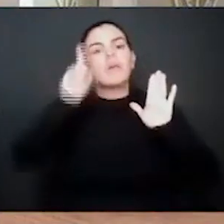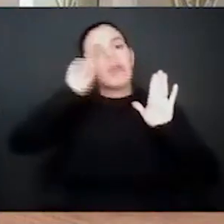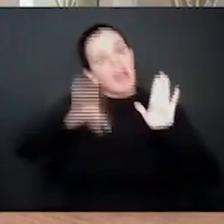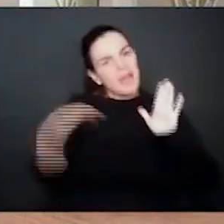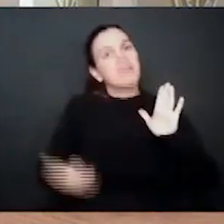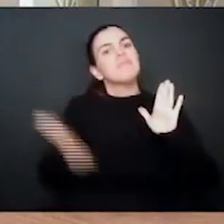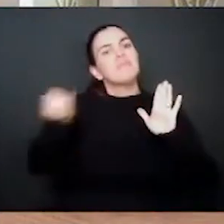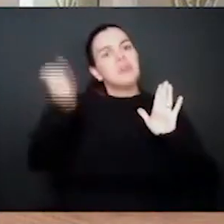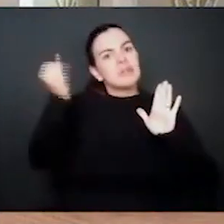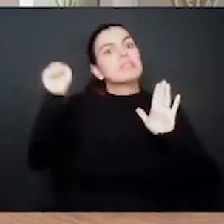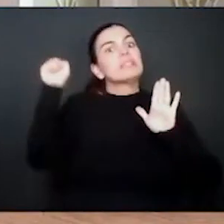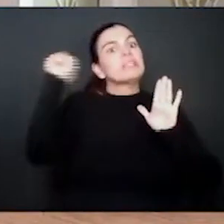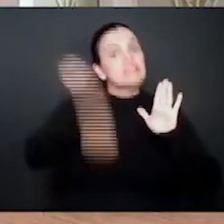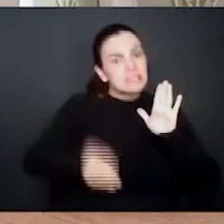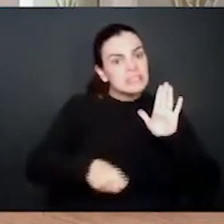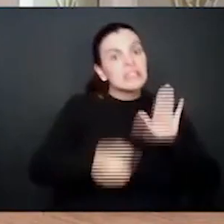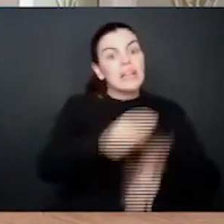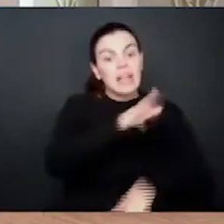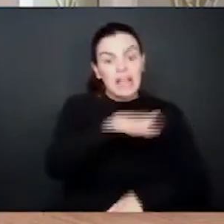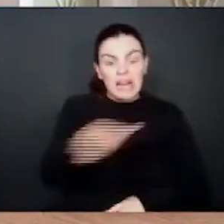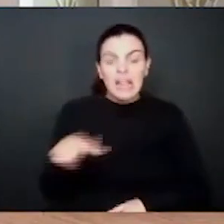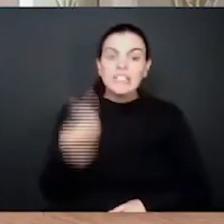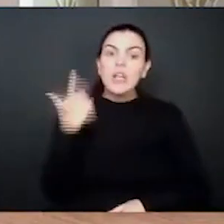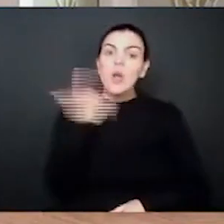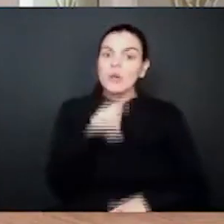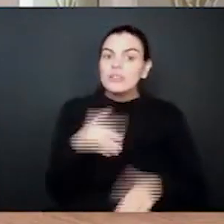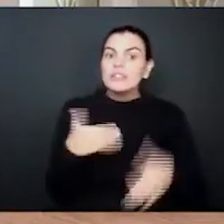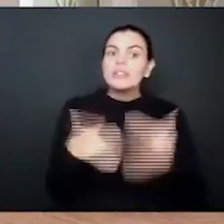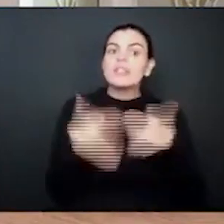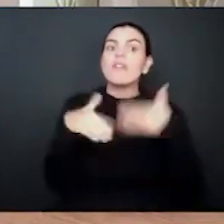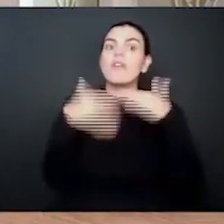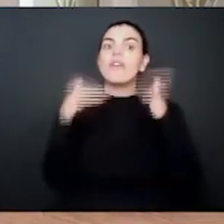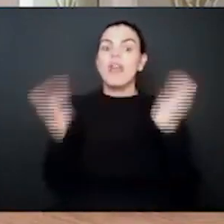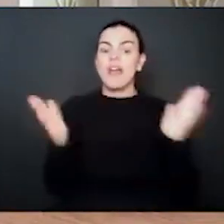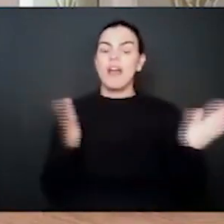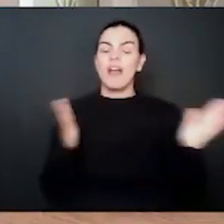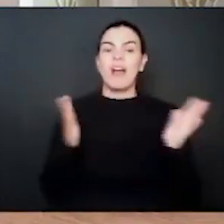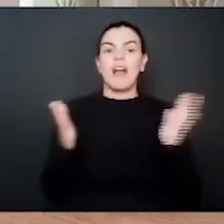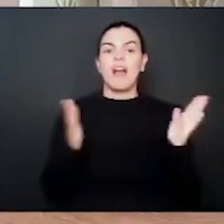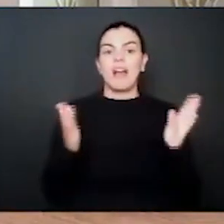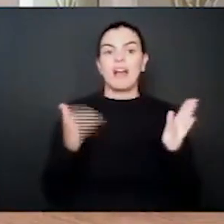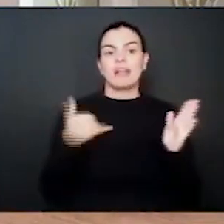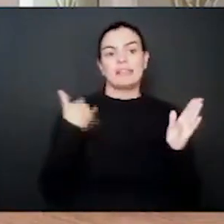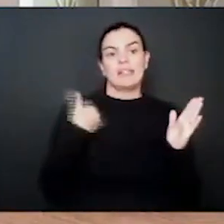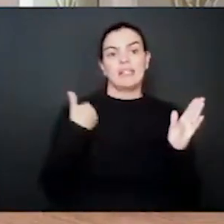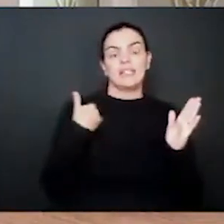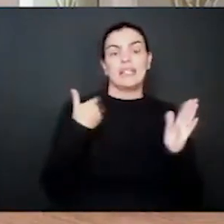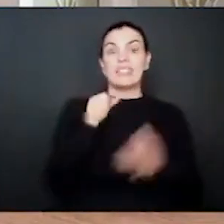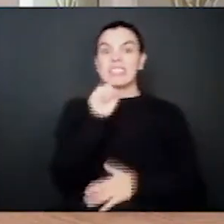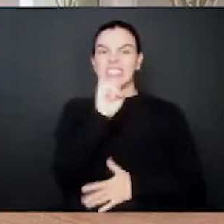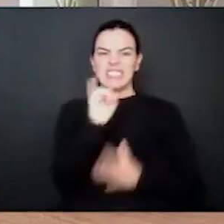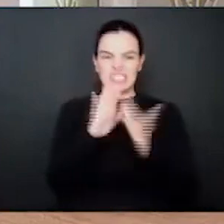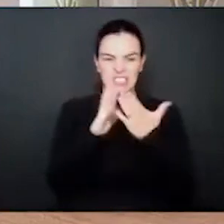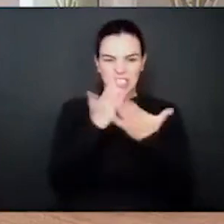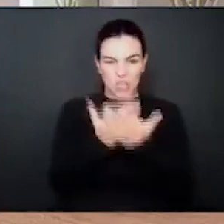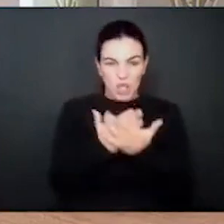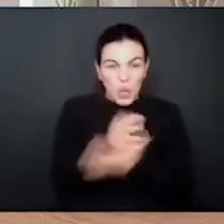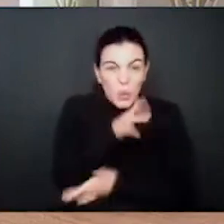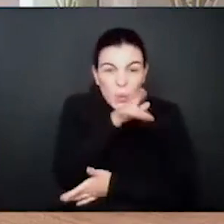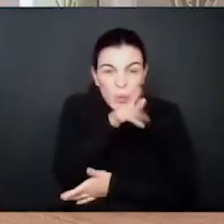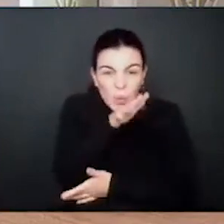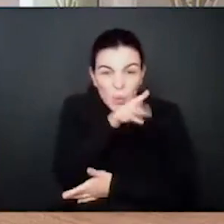nessa primeira parte da vida dela. Quando a escola é ruim, ela transforma o cara num indivíduo